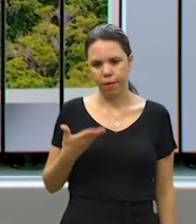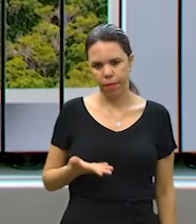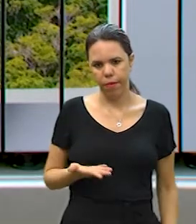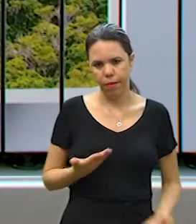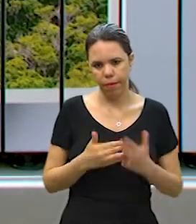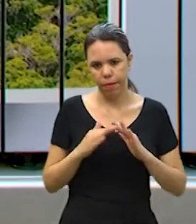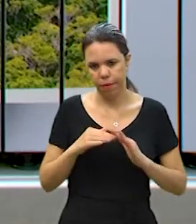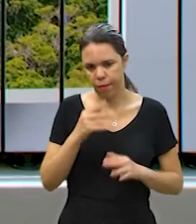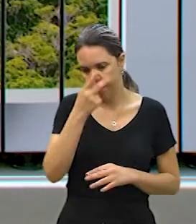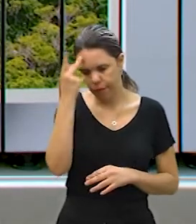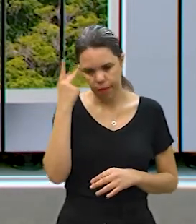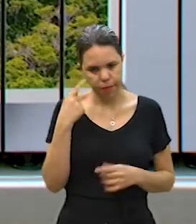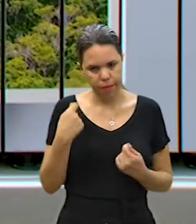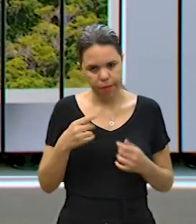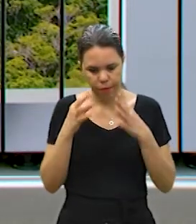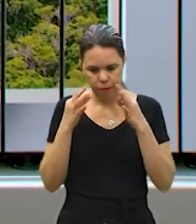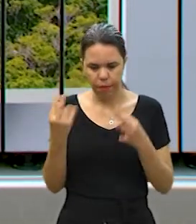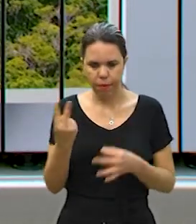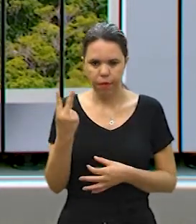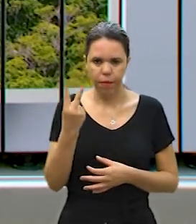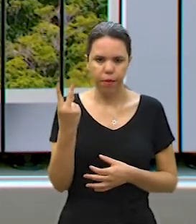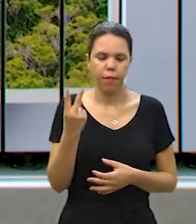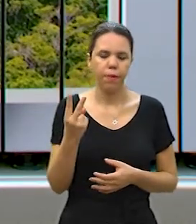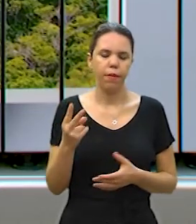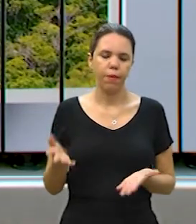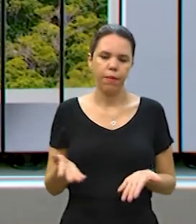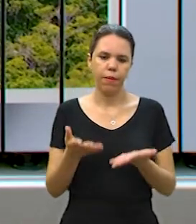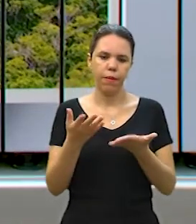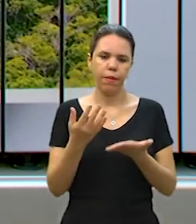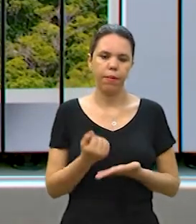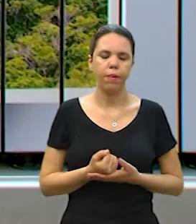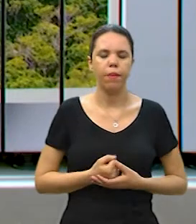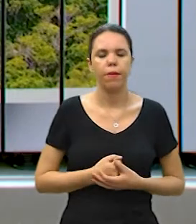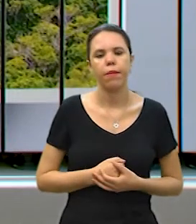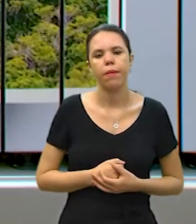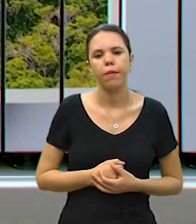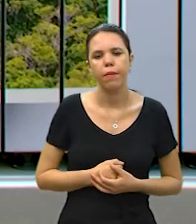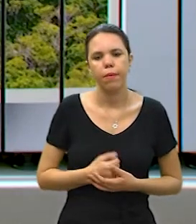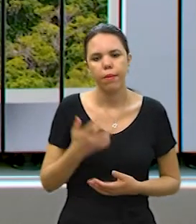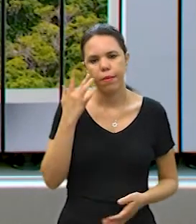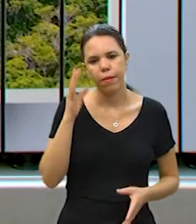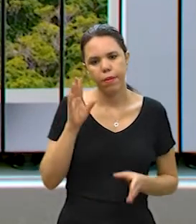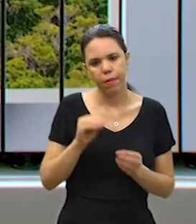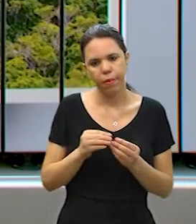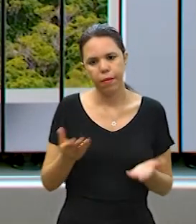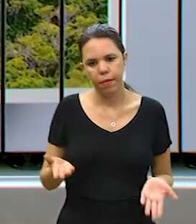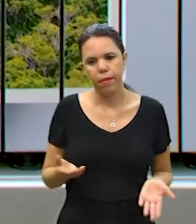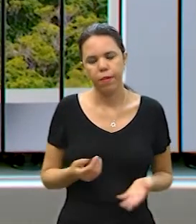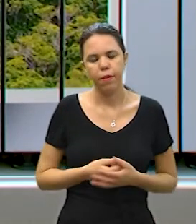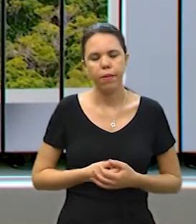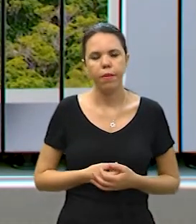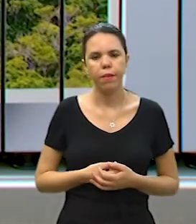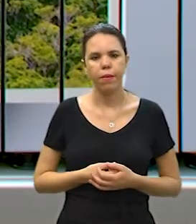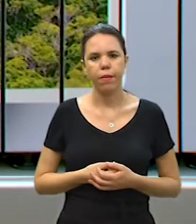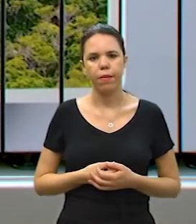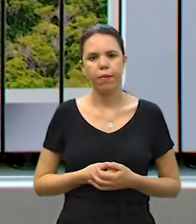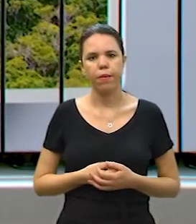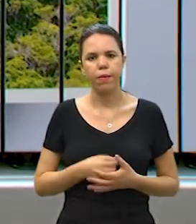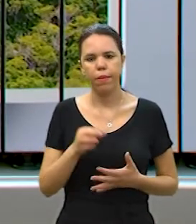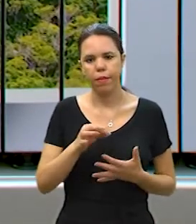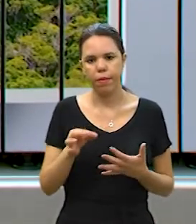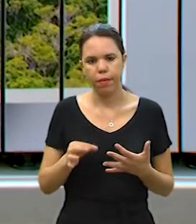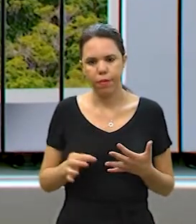essas pessoas que precisam ser reconhecidas, ouvidas, tal. Então, acho que esses componentes aí,